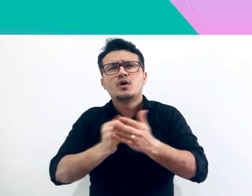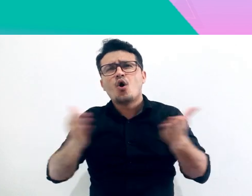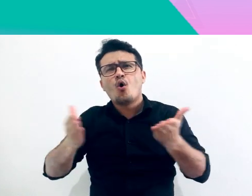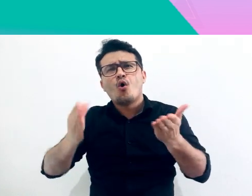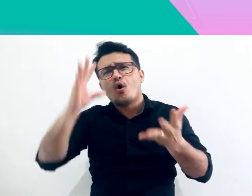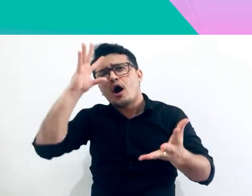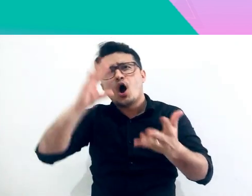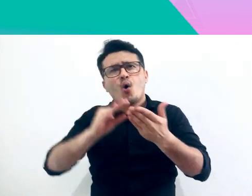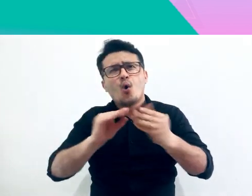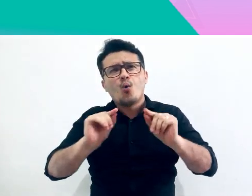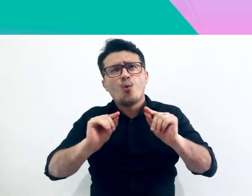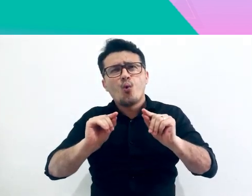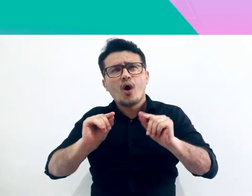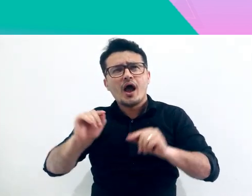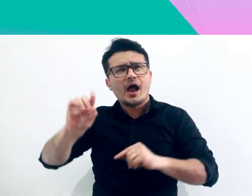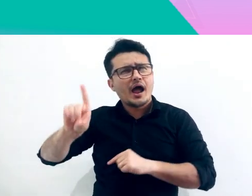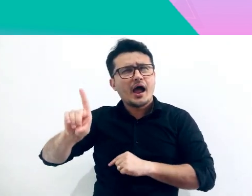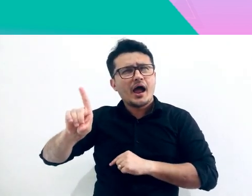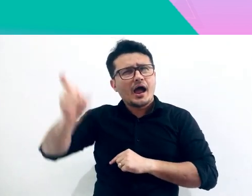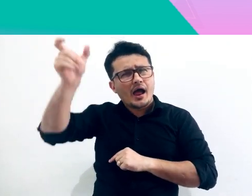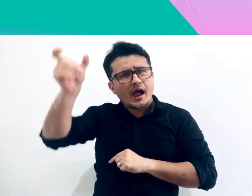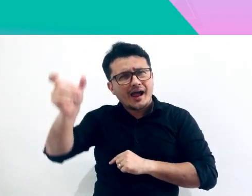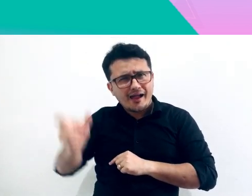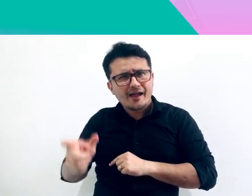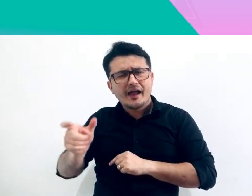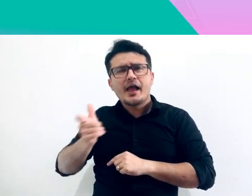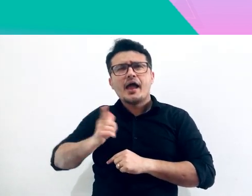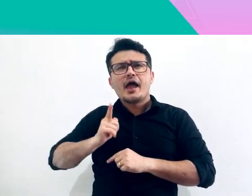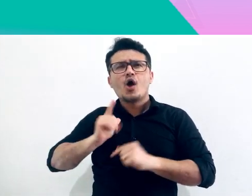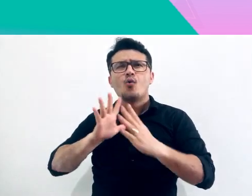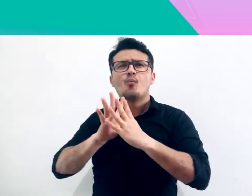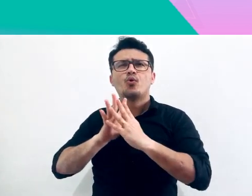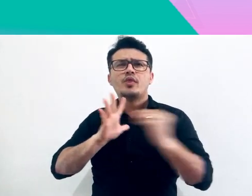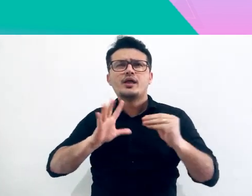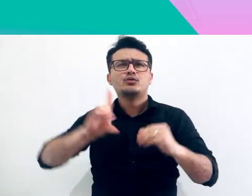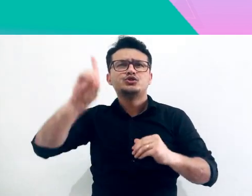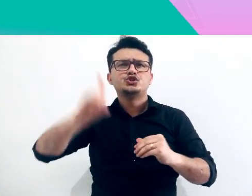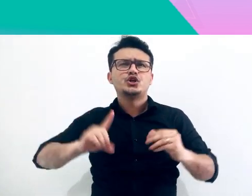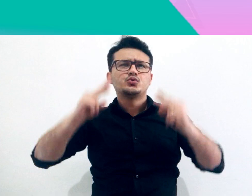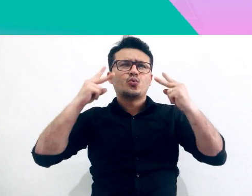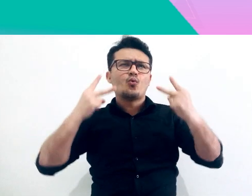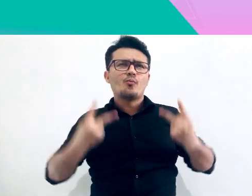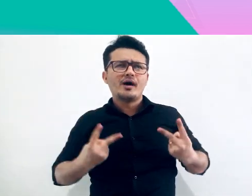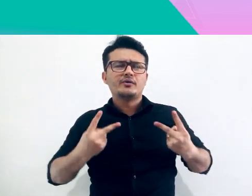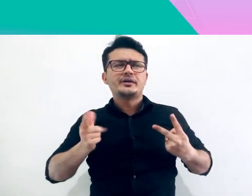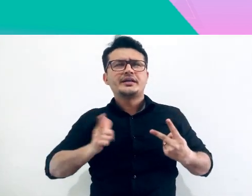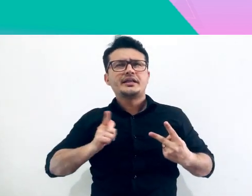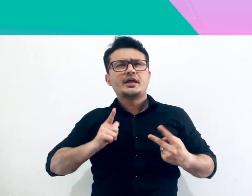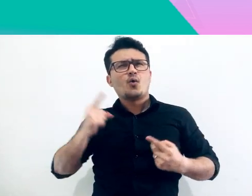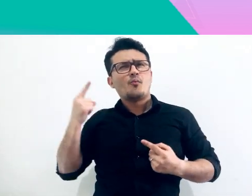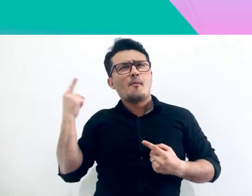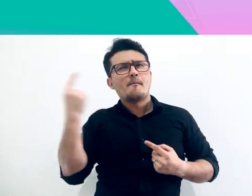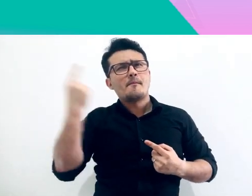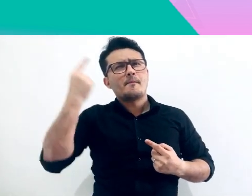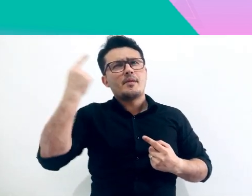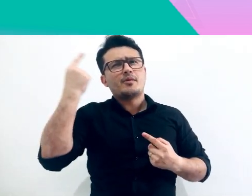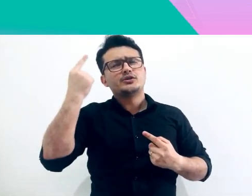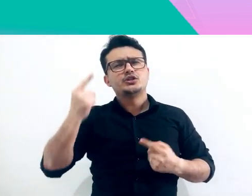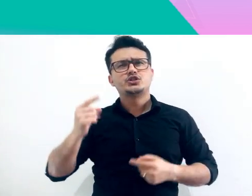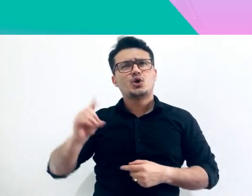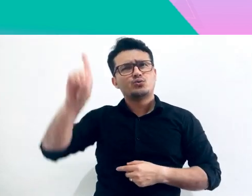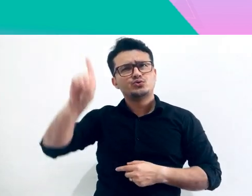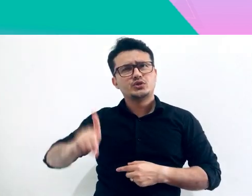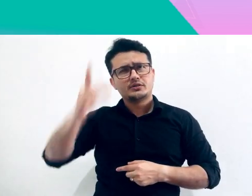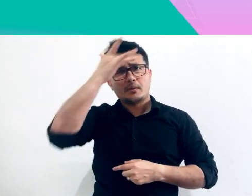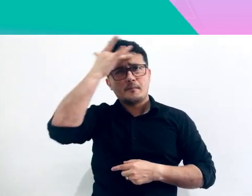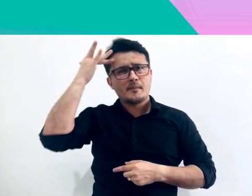revisto, aprimorado. Hoje compreende-se a questão da deficiência com base no modelo de direitos humanos, que